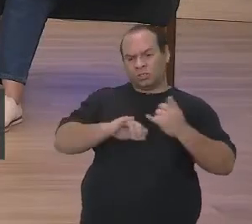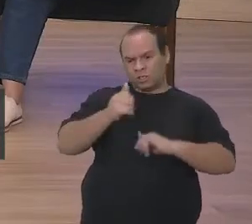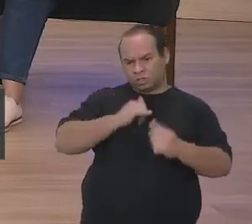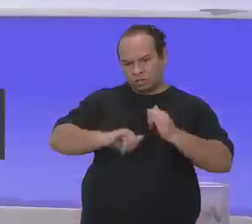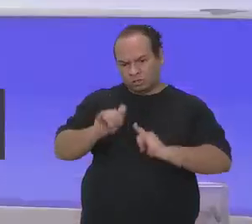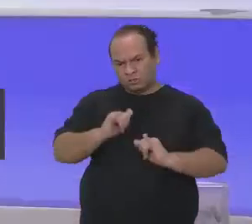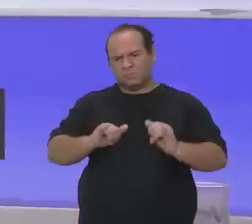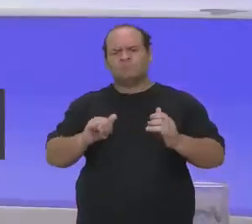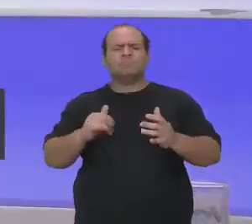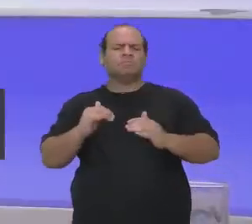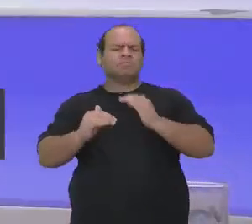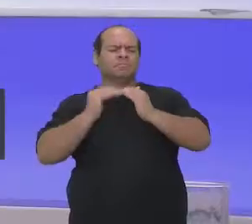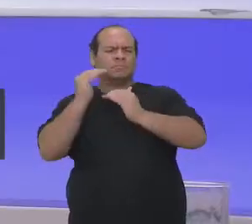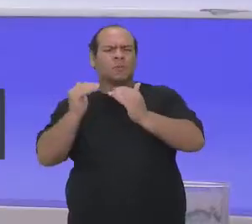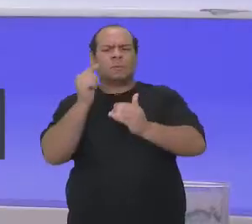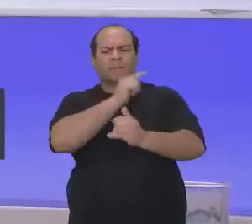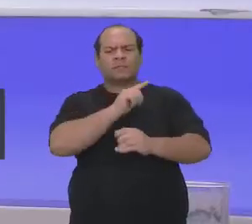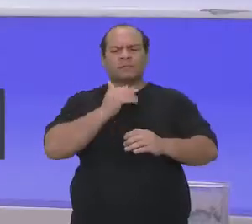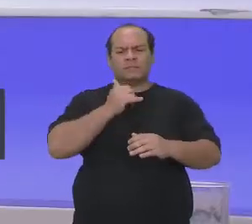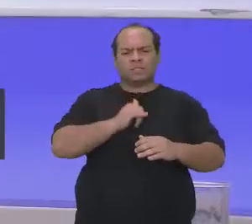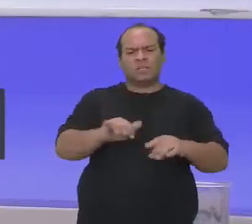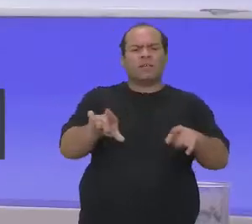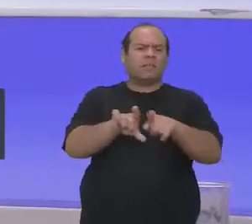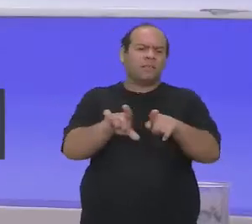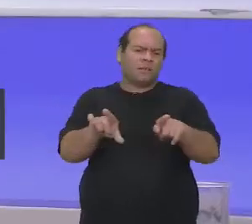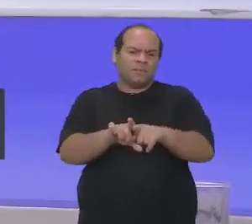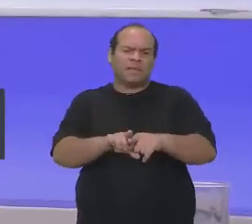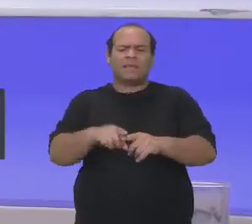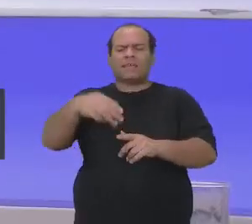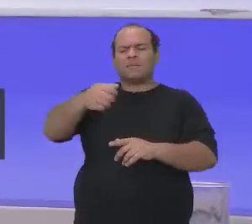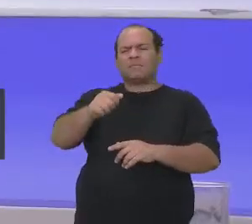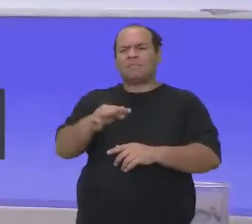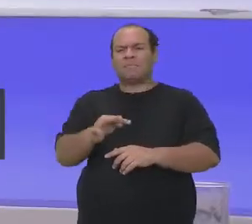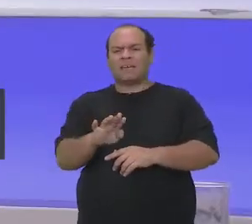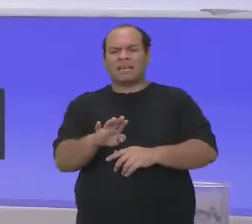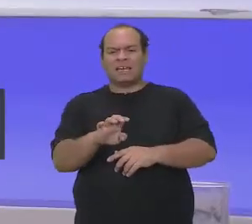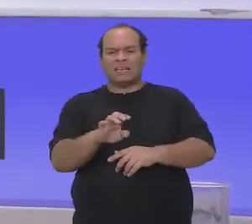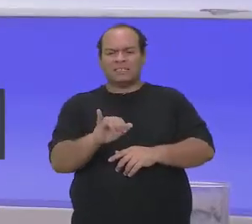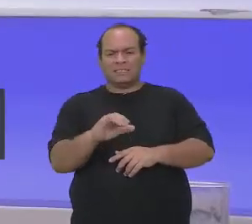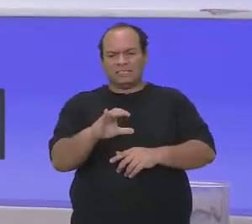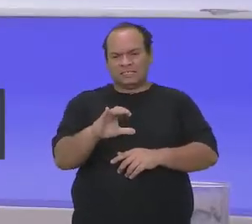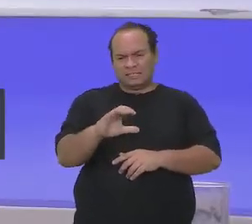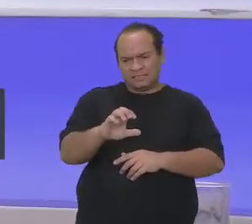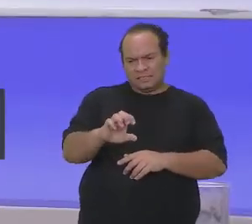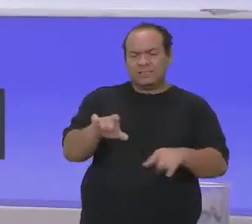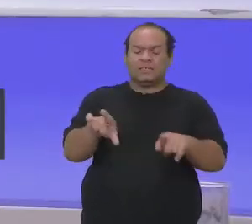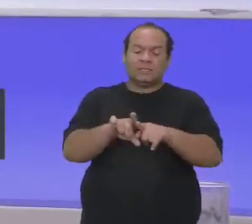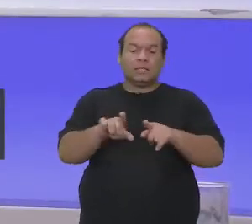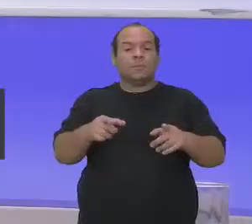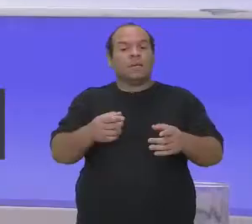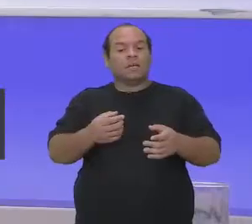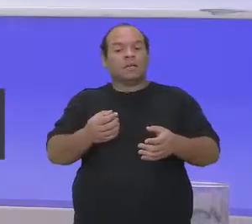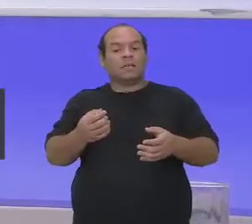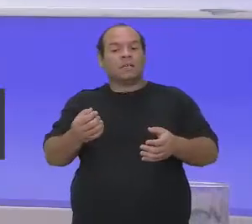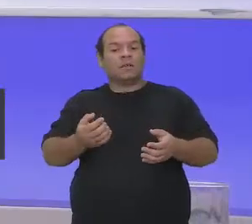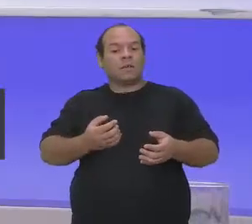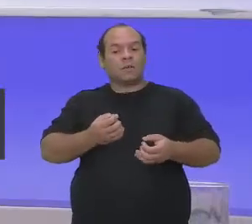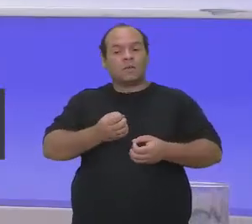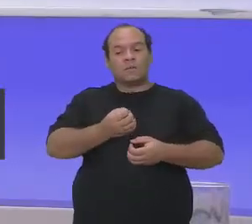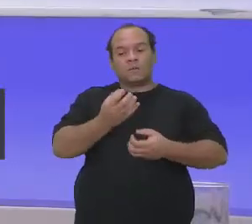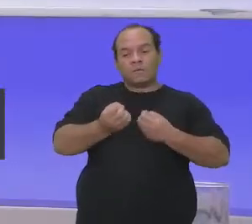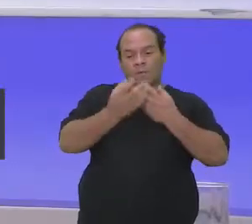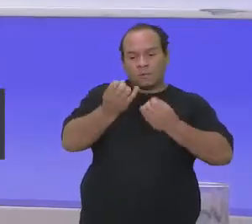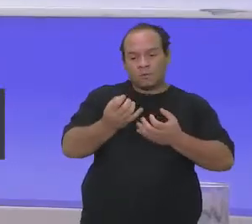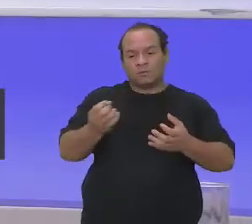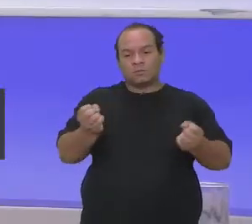de desenvolvimento energético, matriz e informações atualizadas sobre o Brasil e